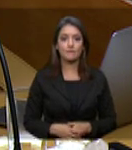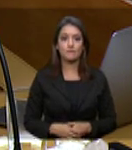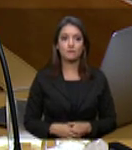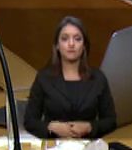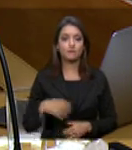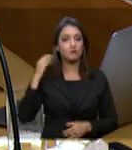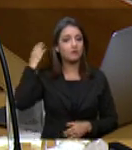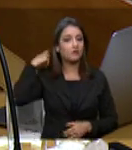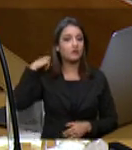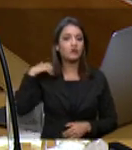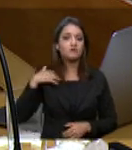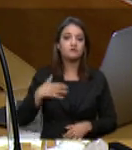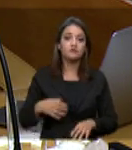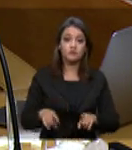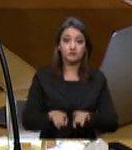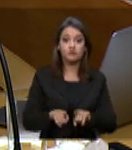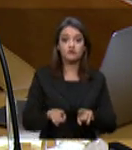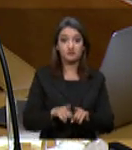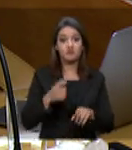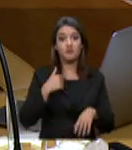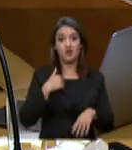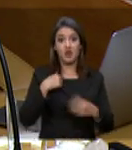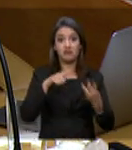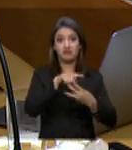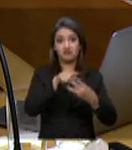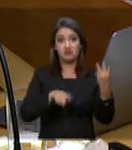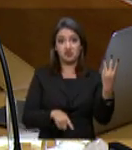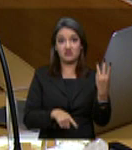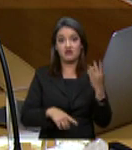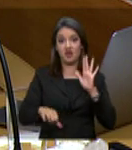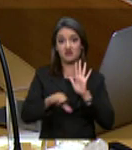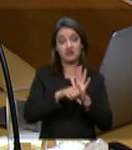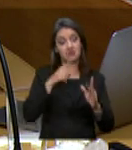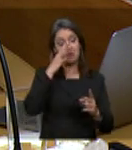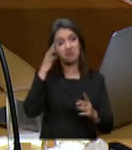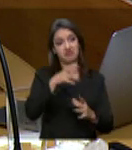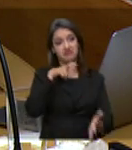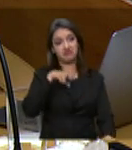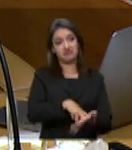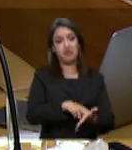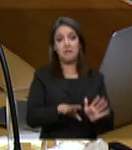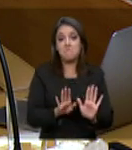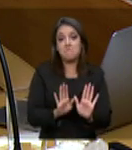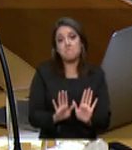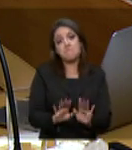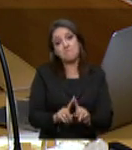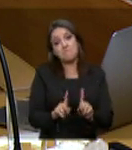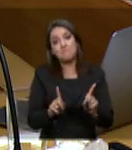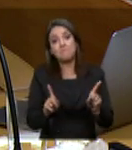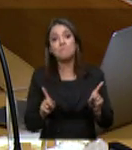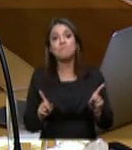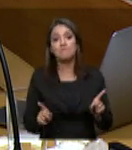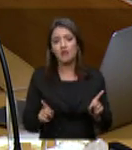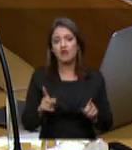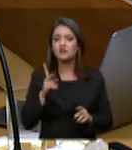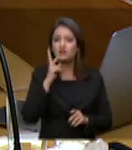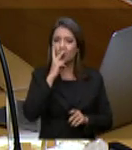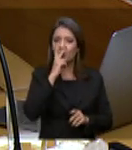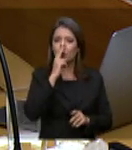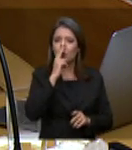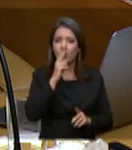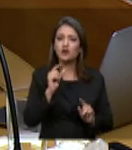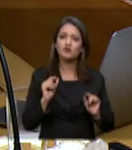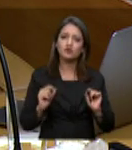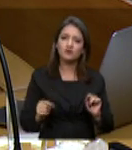inclusive eu eu condenaria pelas três imputações mais acho que nas circunstâncias